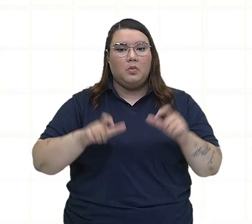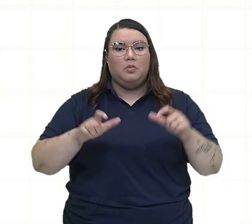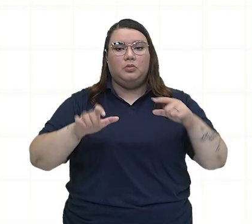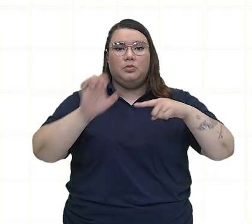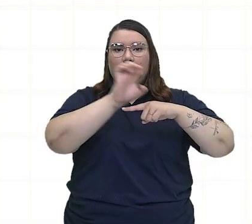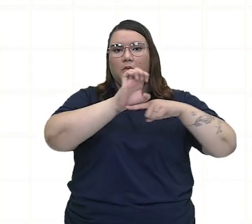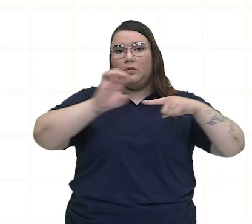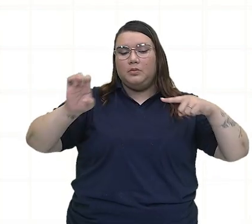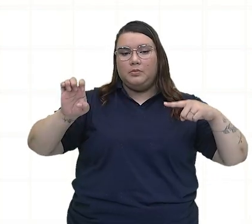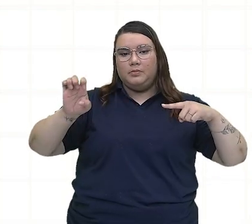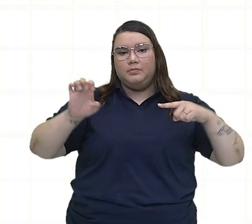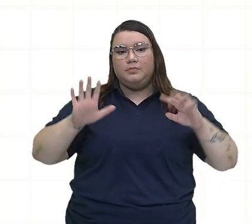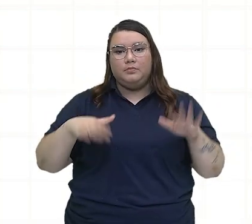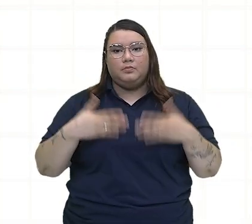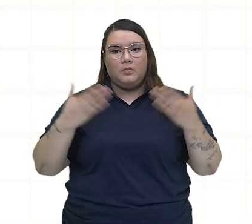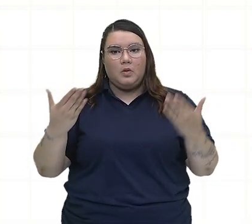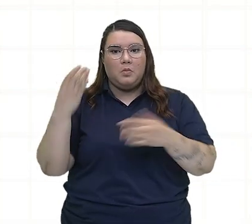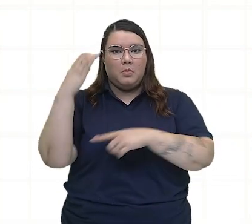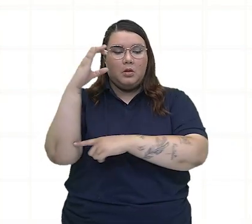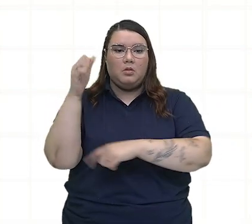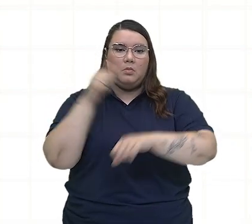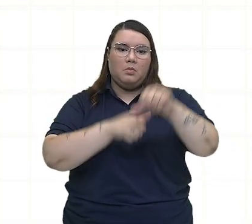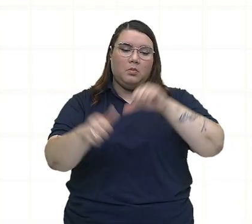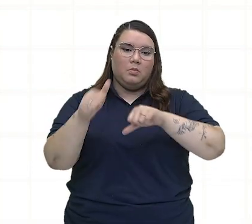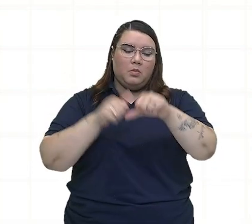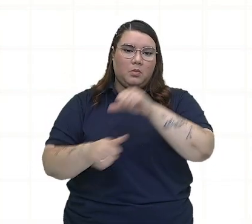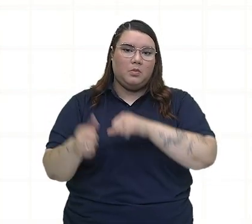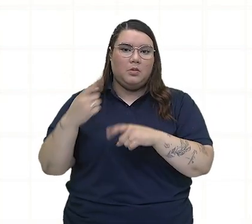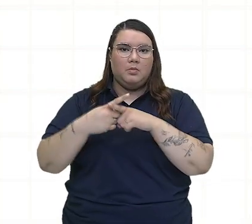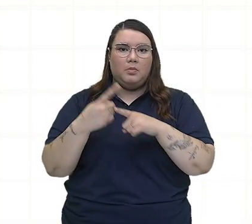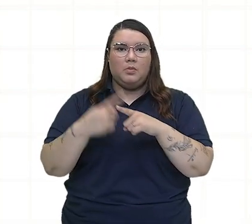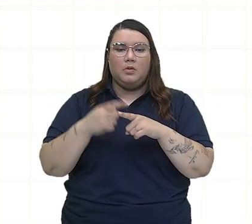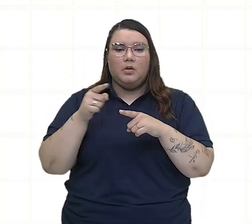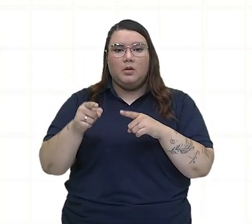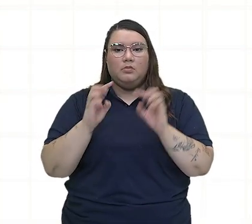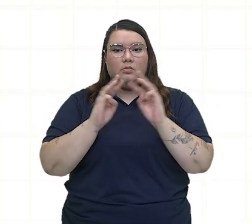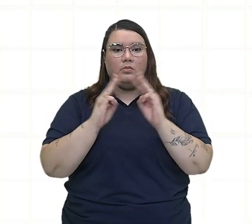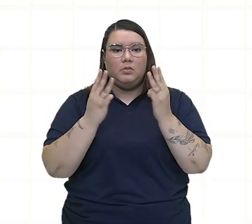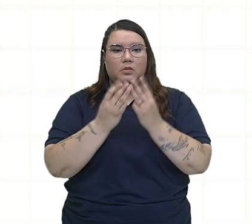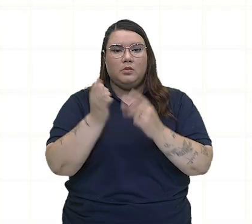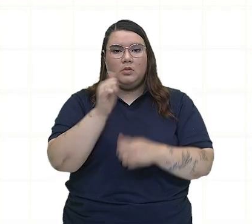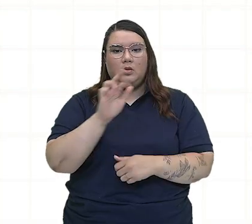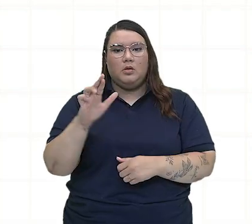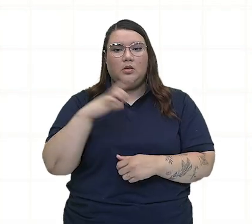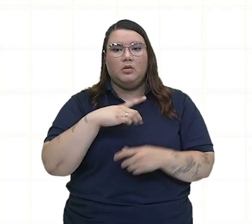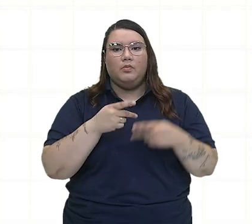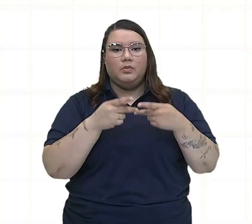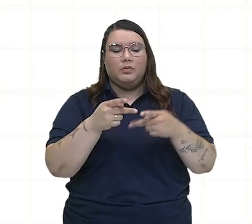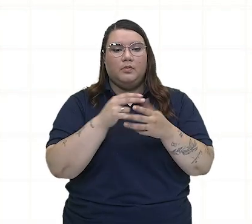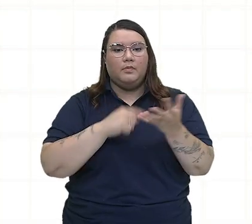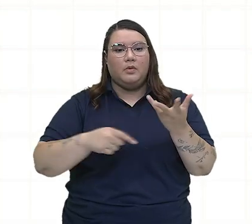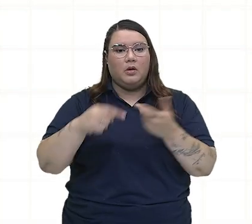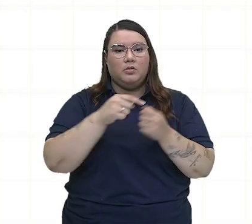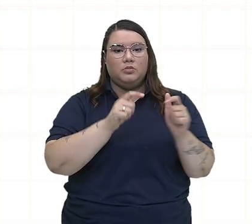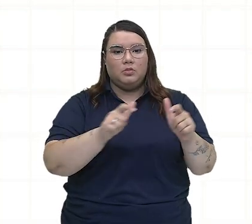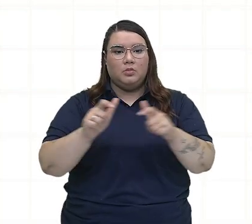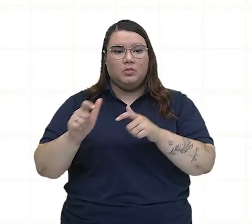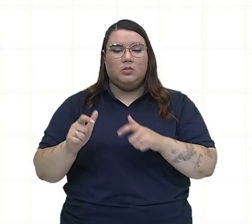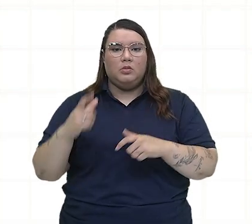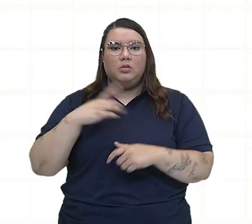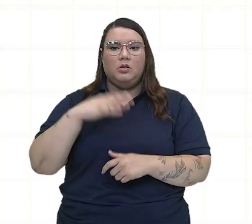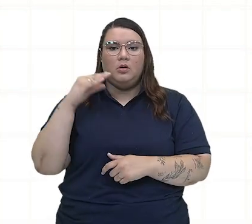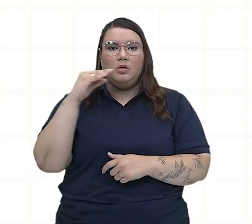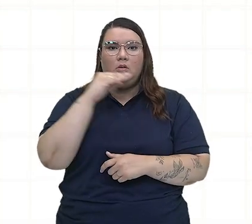linha do Equador. Ou seja, o clima ele muda porque essas massas de ar visitam diferentes regiões, levando